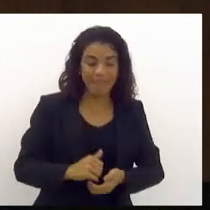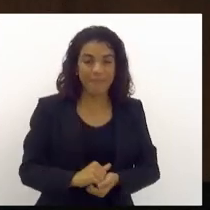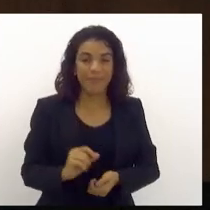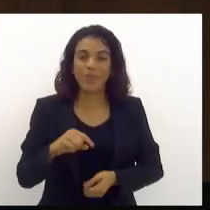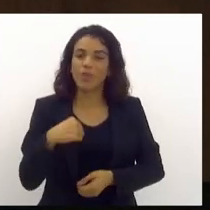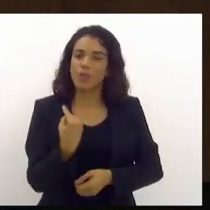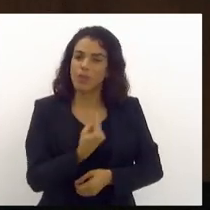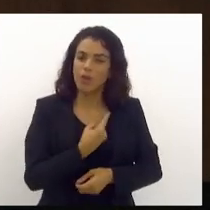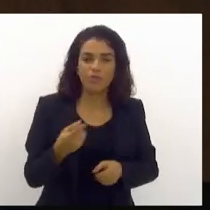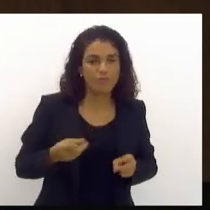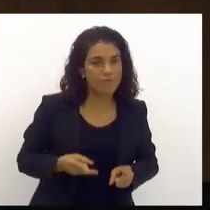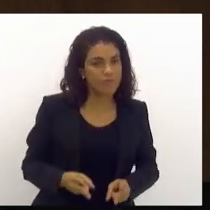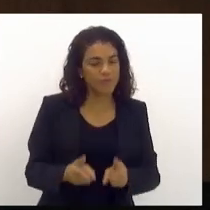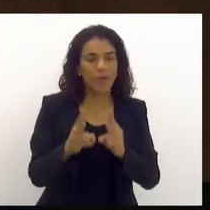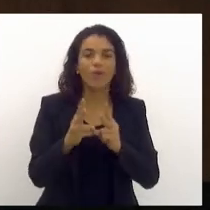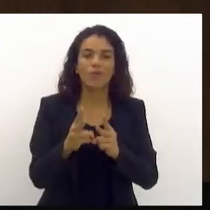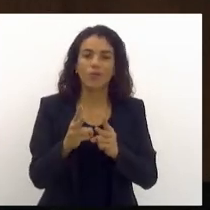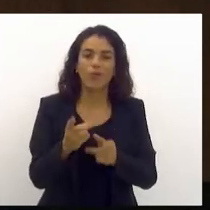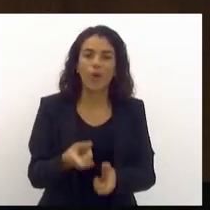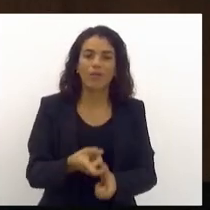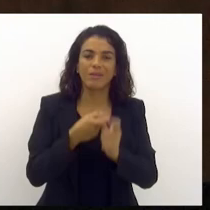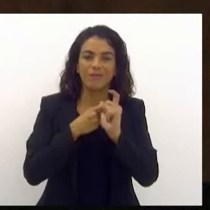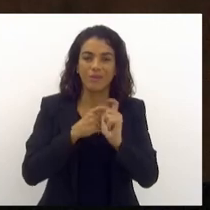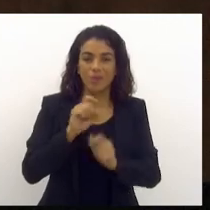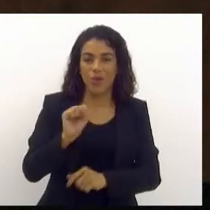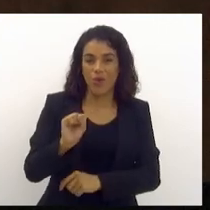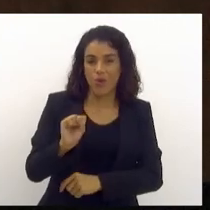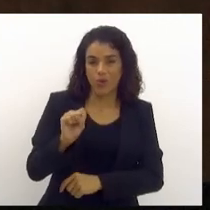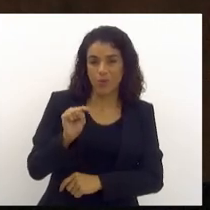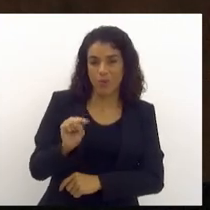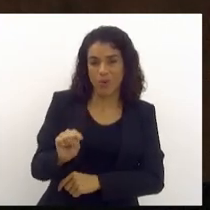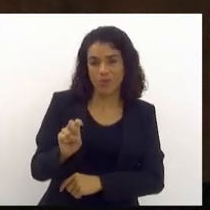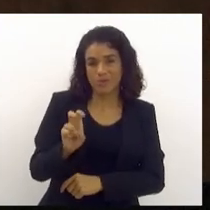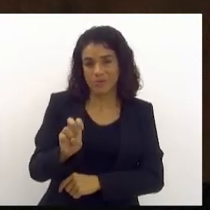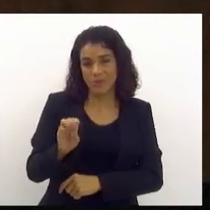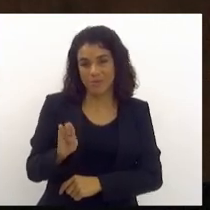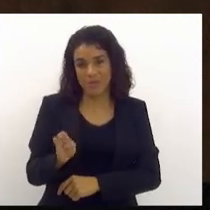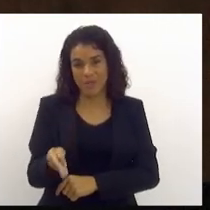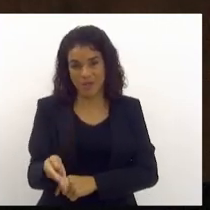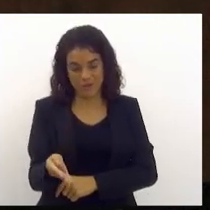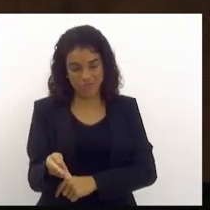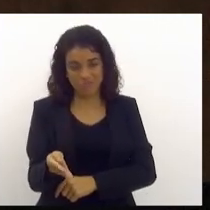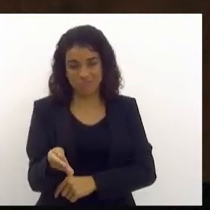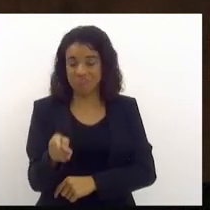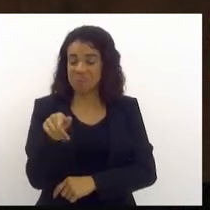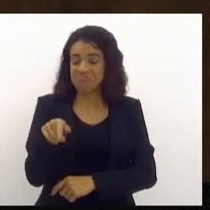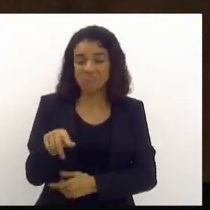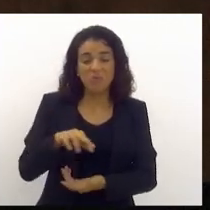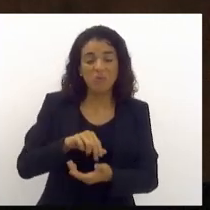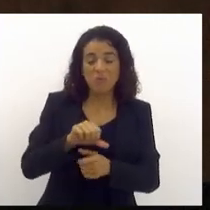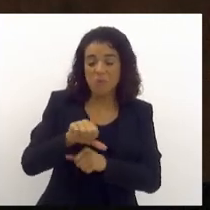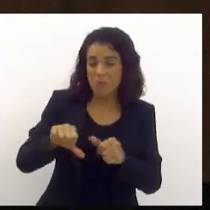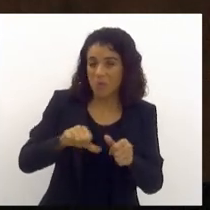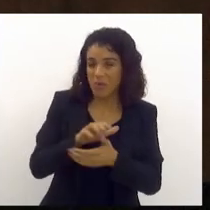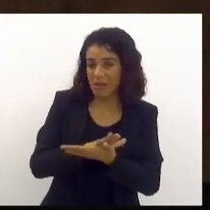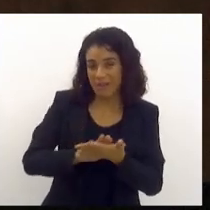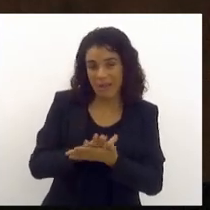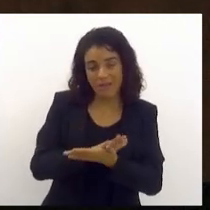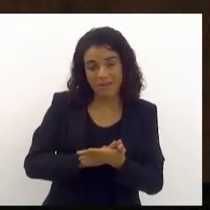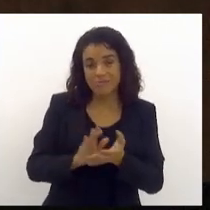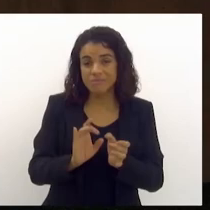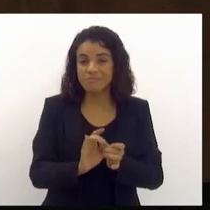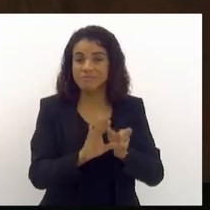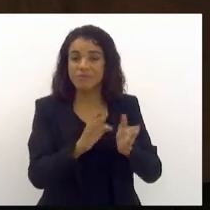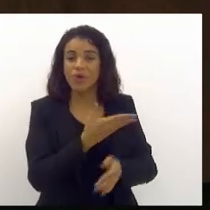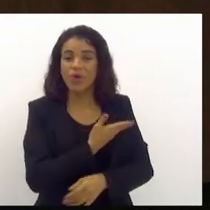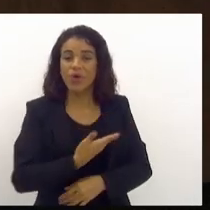Nós vamos continuar com um déficit de 8,5 bilhões. Isso não muda nada. Ou seja, isso permite o governo